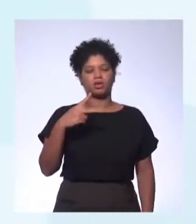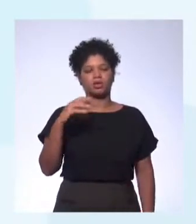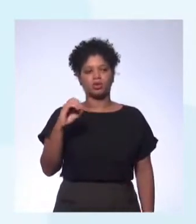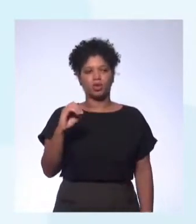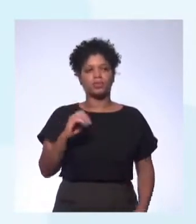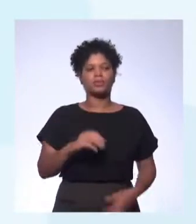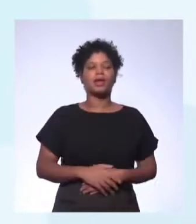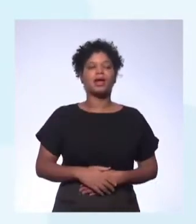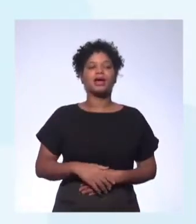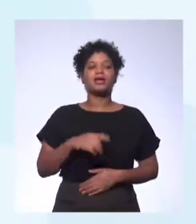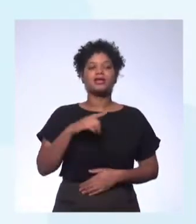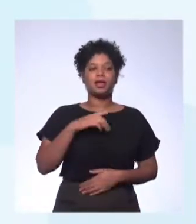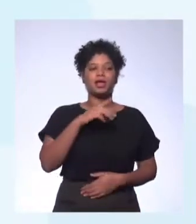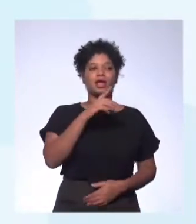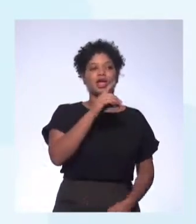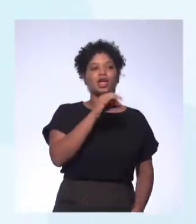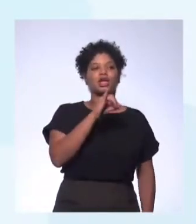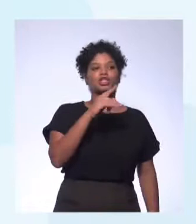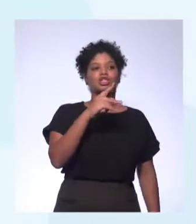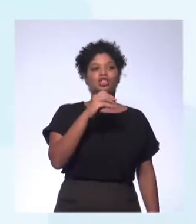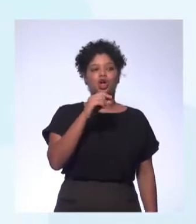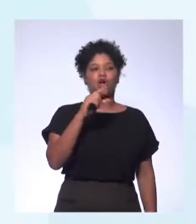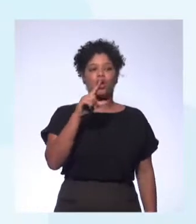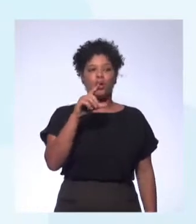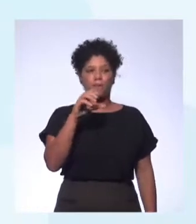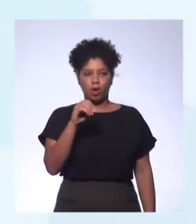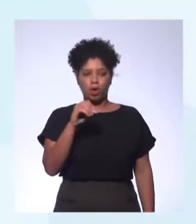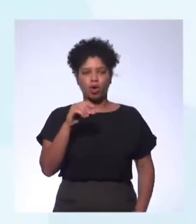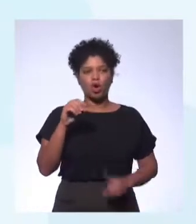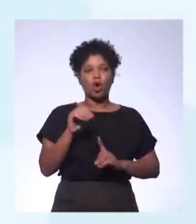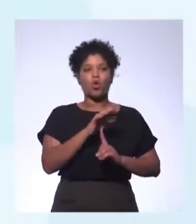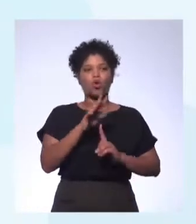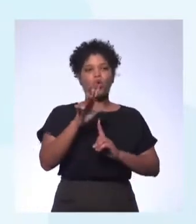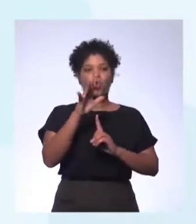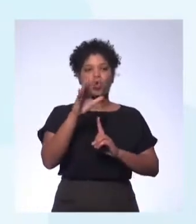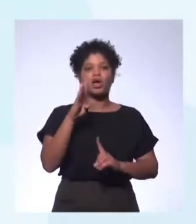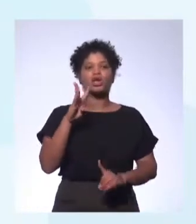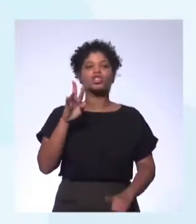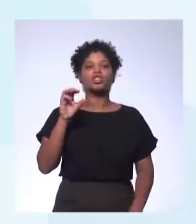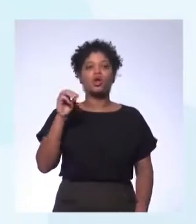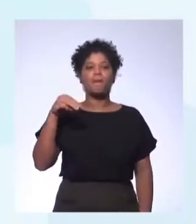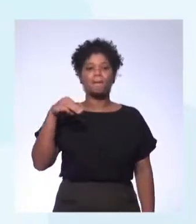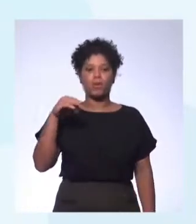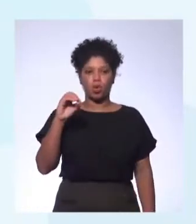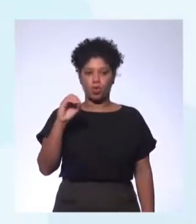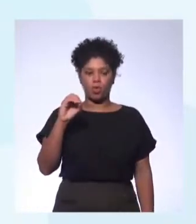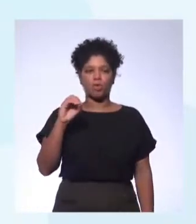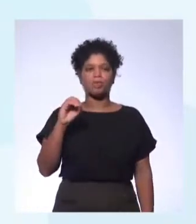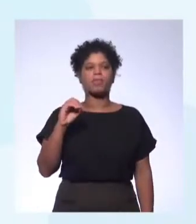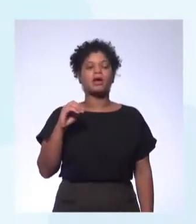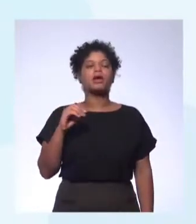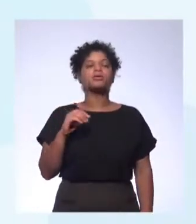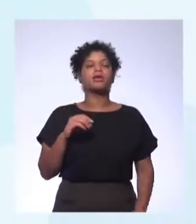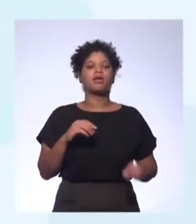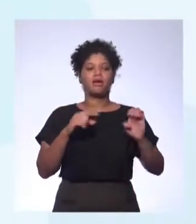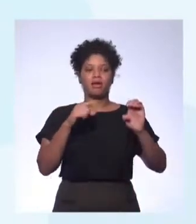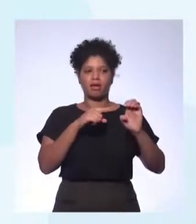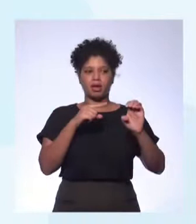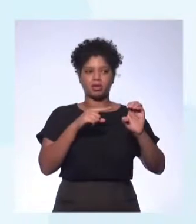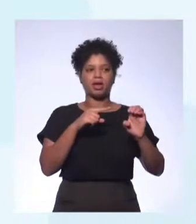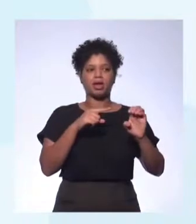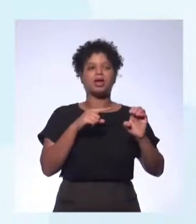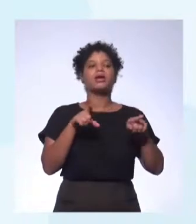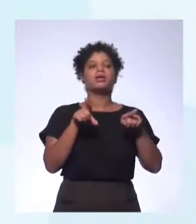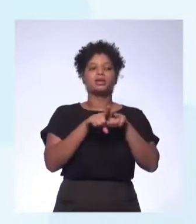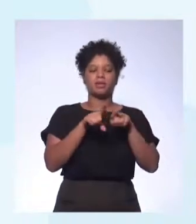o dipolo induzido né que é o gás de bromo a br-2 de Polo induzido-dipolo induzido E aí nós temos